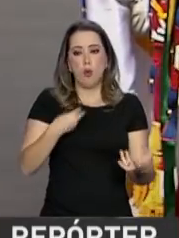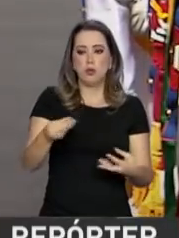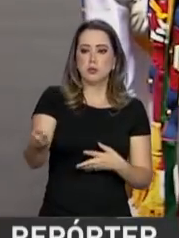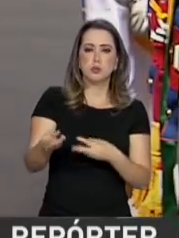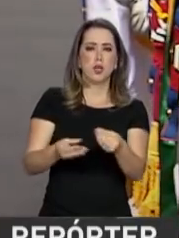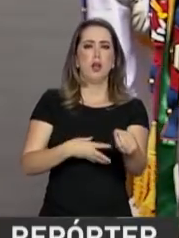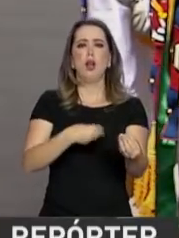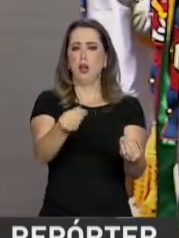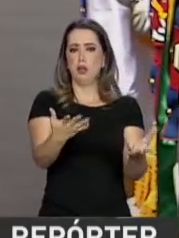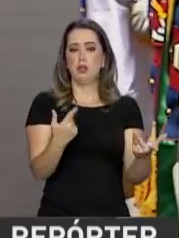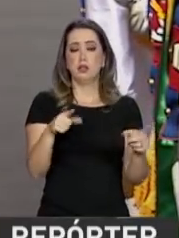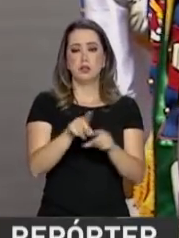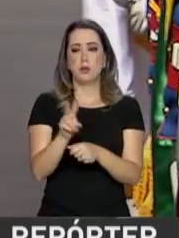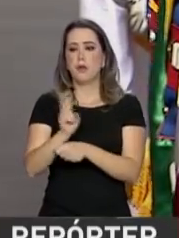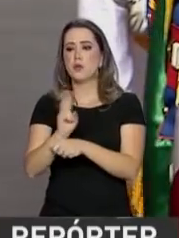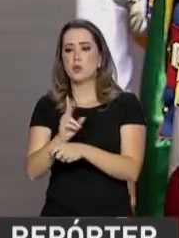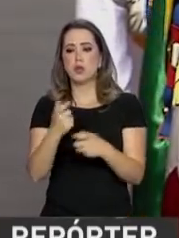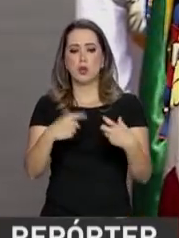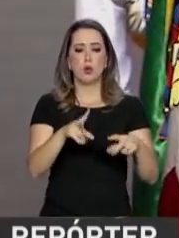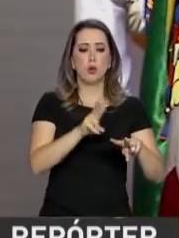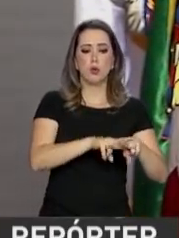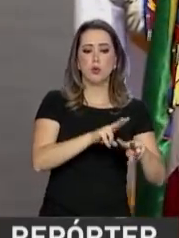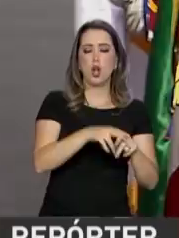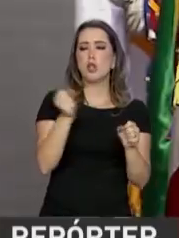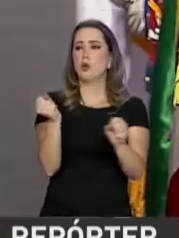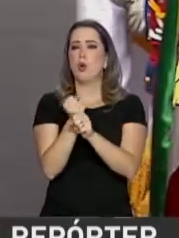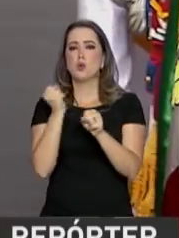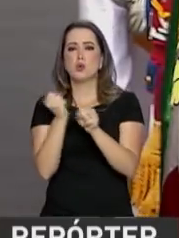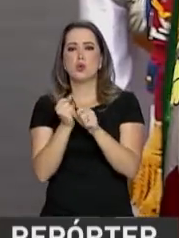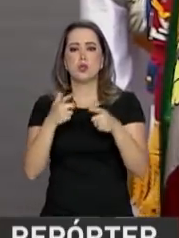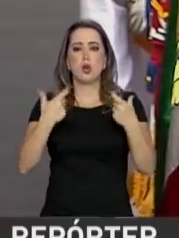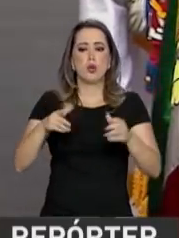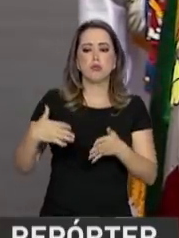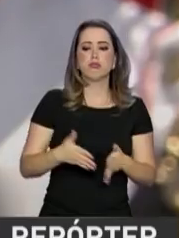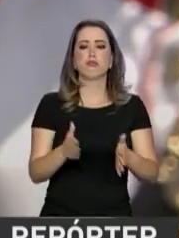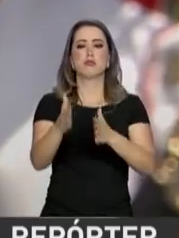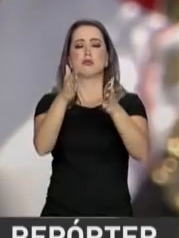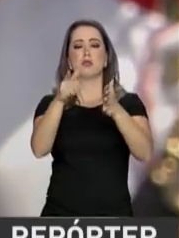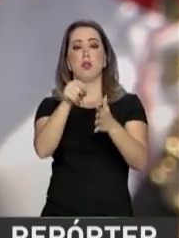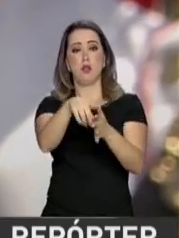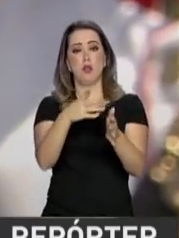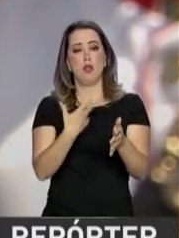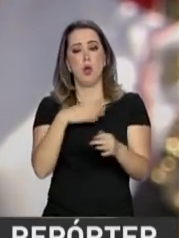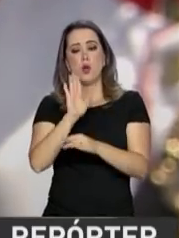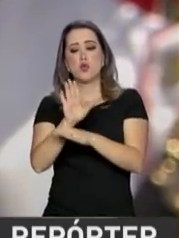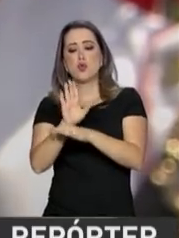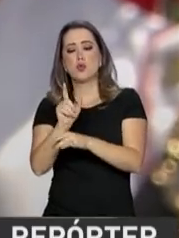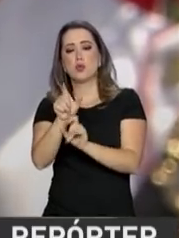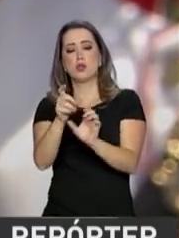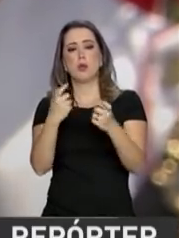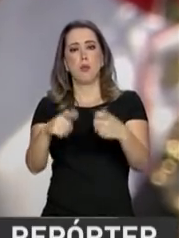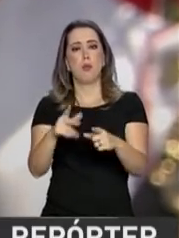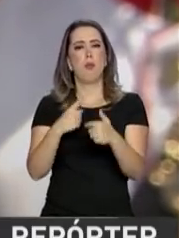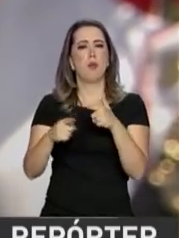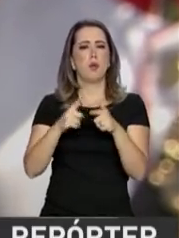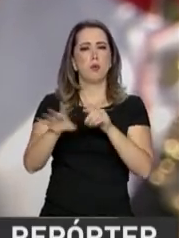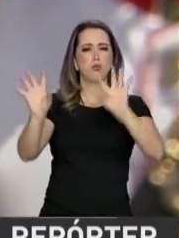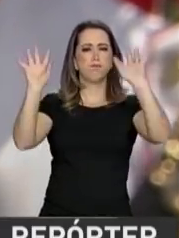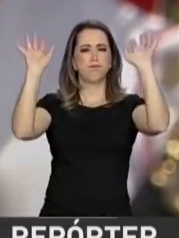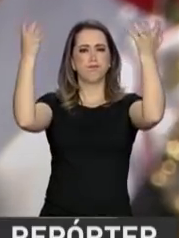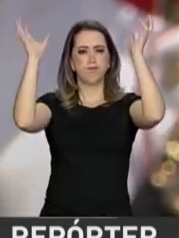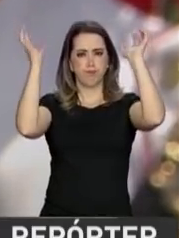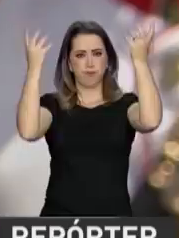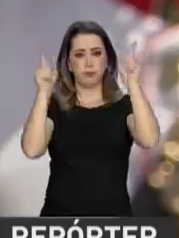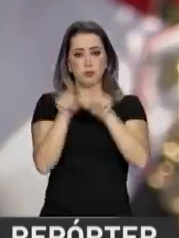além de vistoria presídios constroem recuperar vias de transportes ocorre atingidos por calamidades e